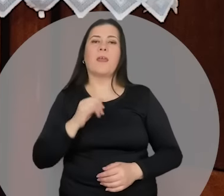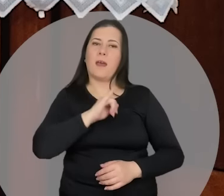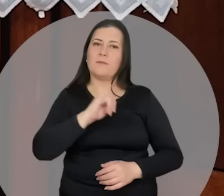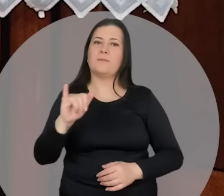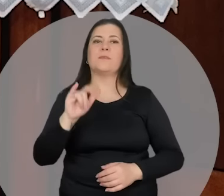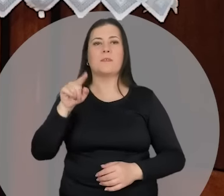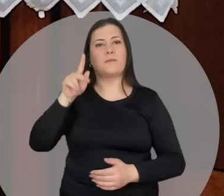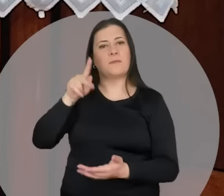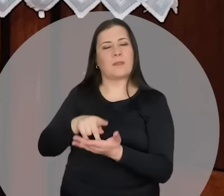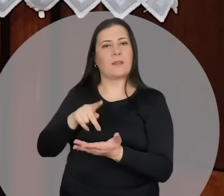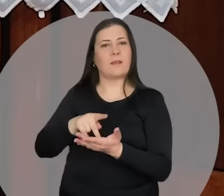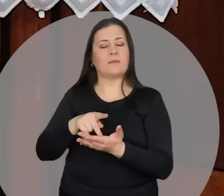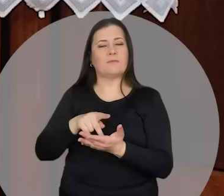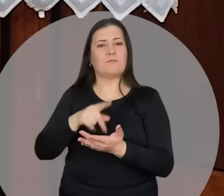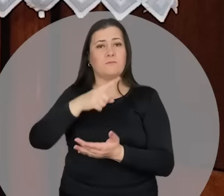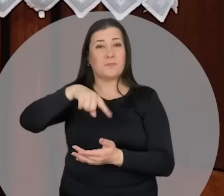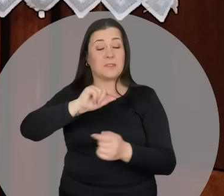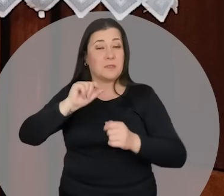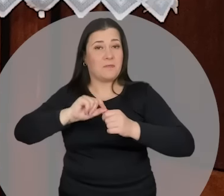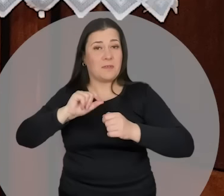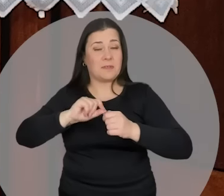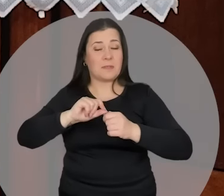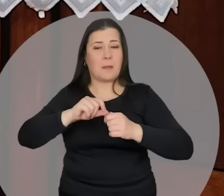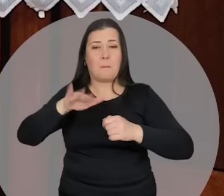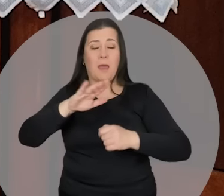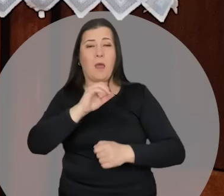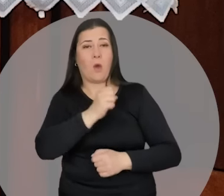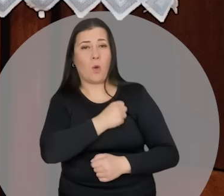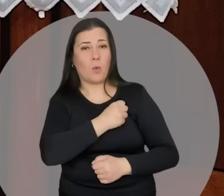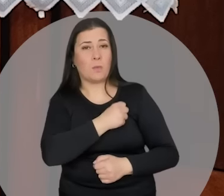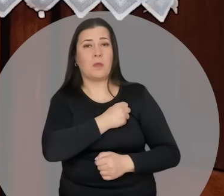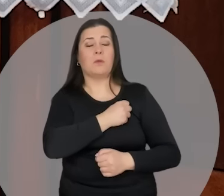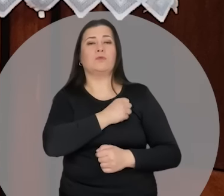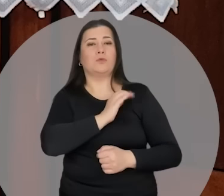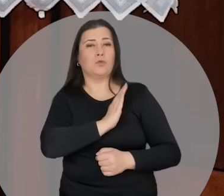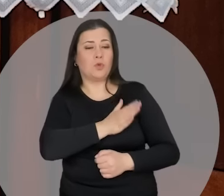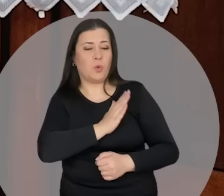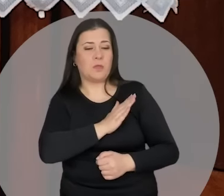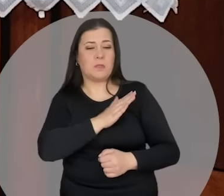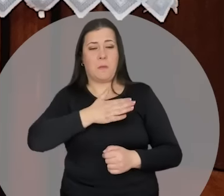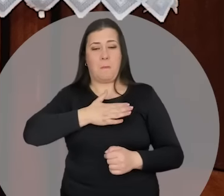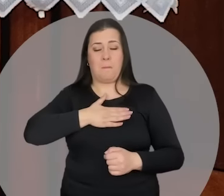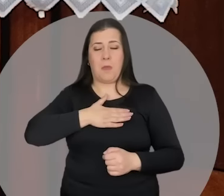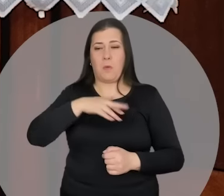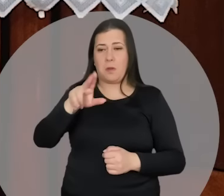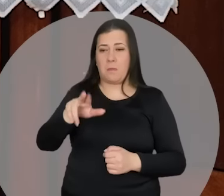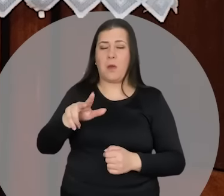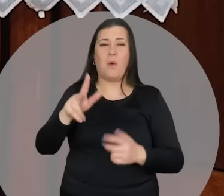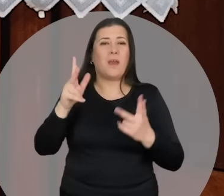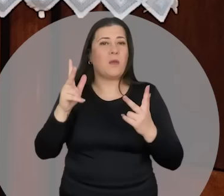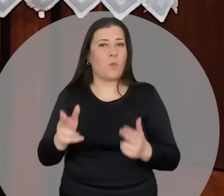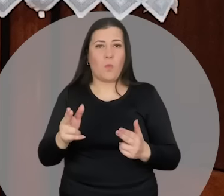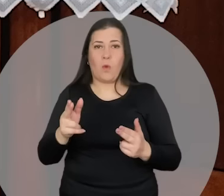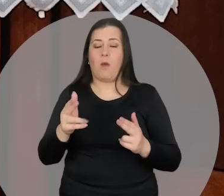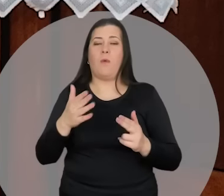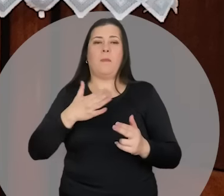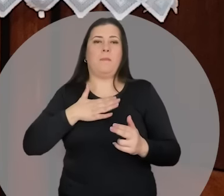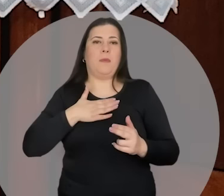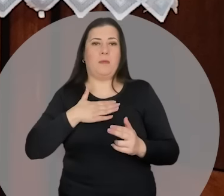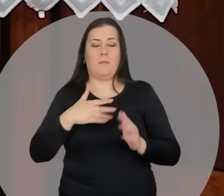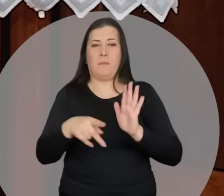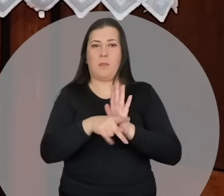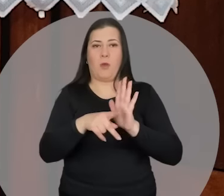isto ao mais humilde dos meus irmãos, foi a mim que fizeram. Que assim seja